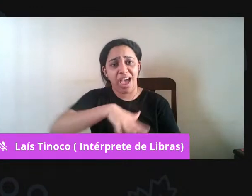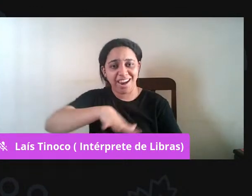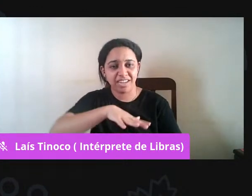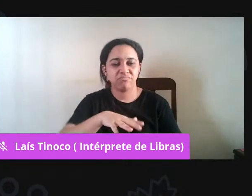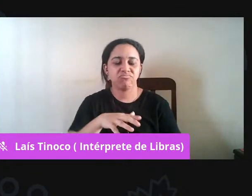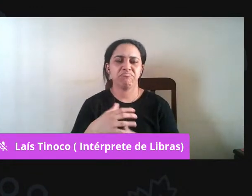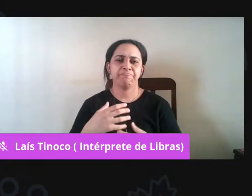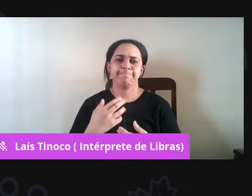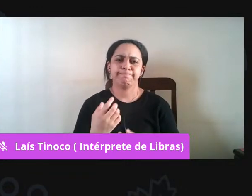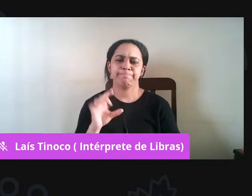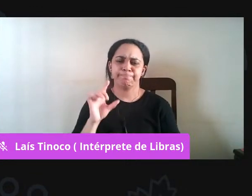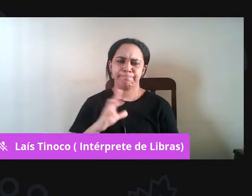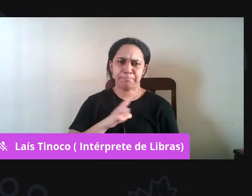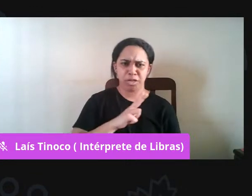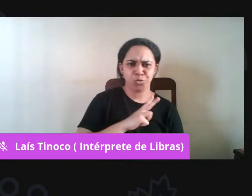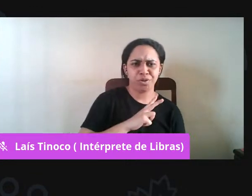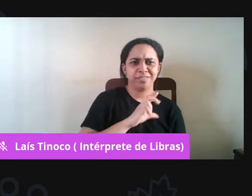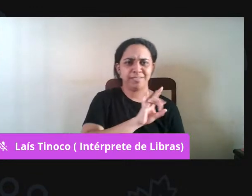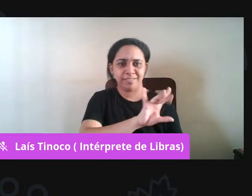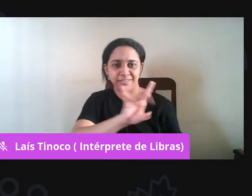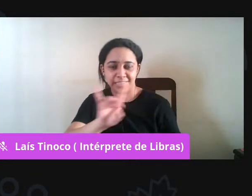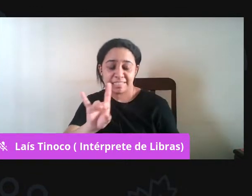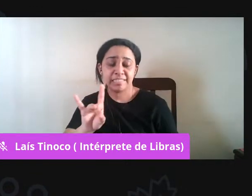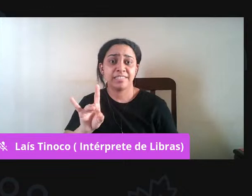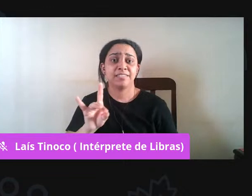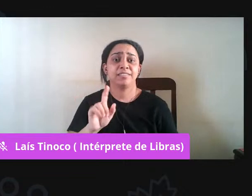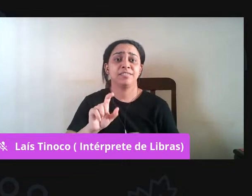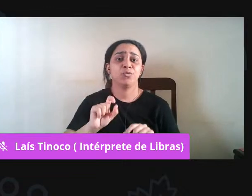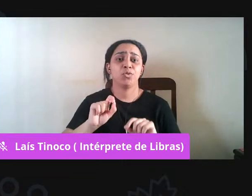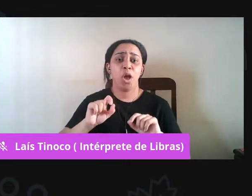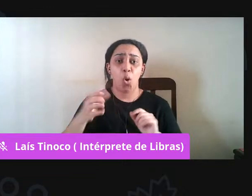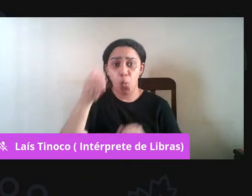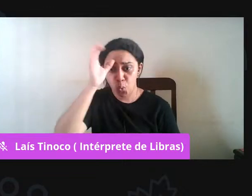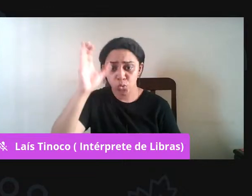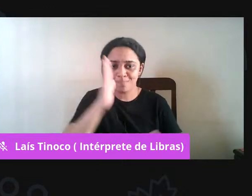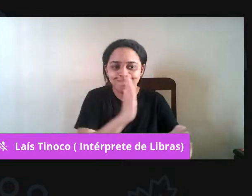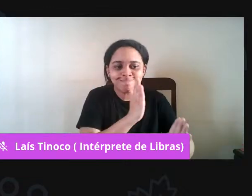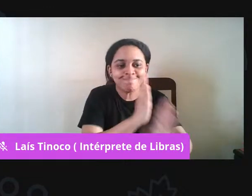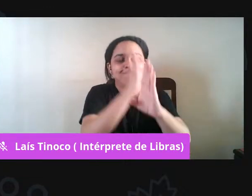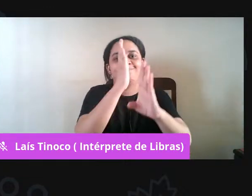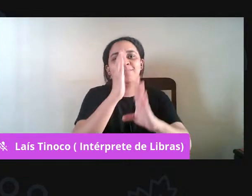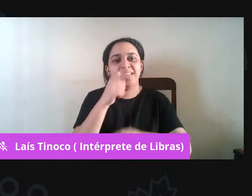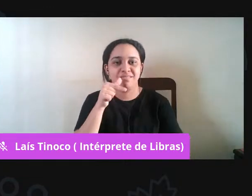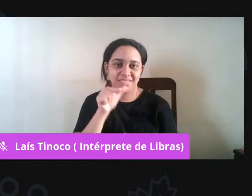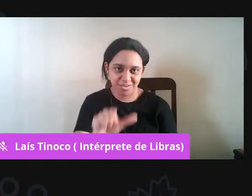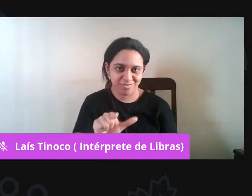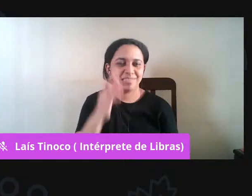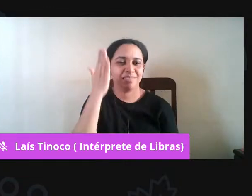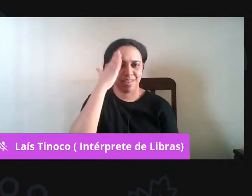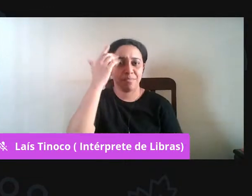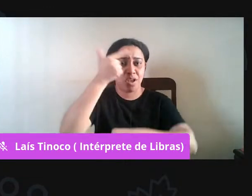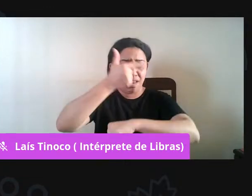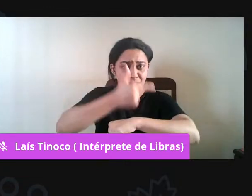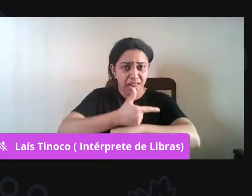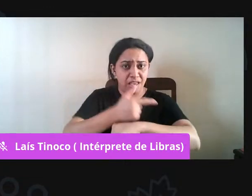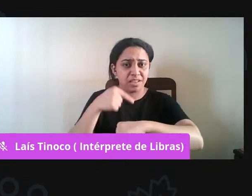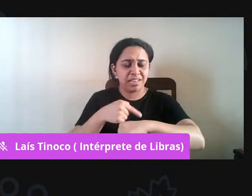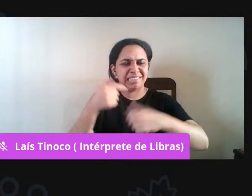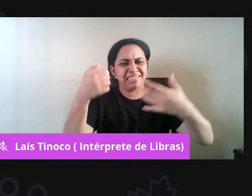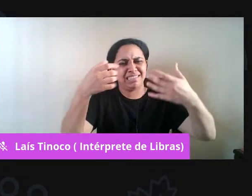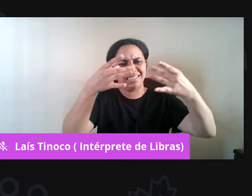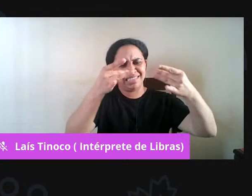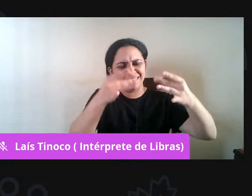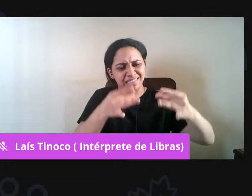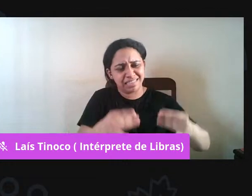dos lugares onde a cultura pode ser encontrada em uma língua. Pois sabemos que o léxico é o nível de descrição